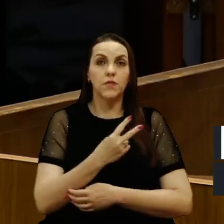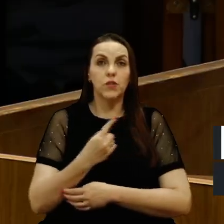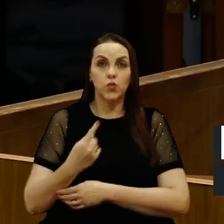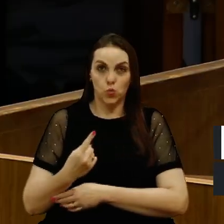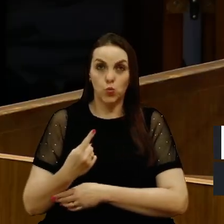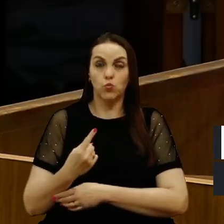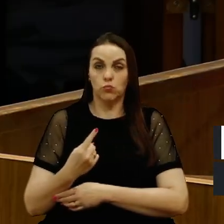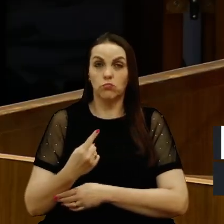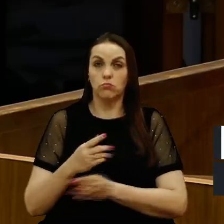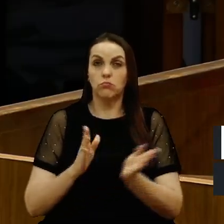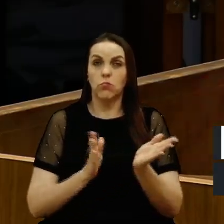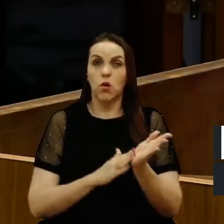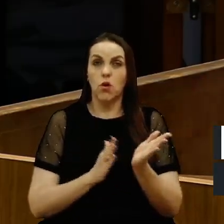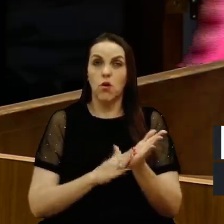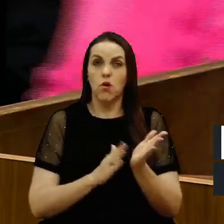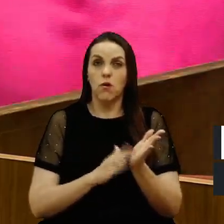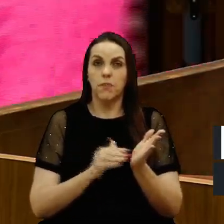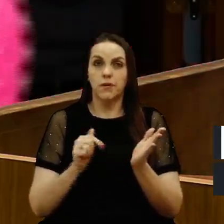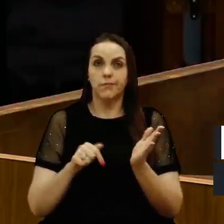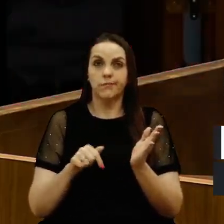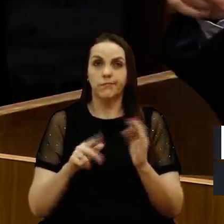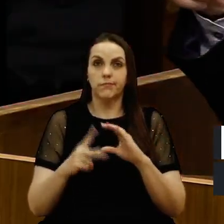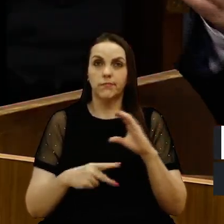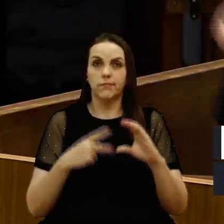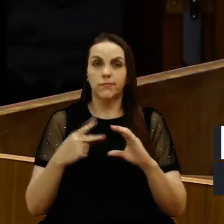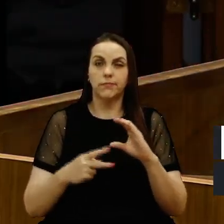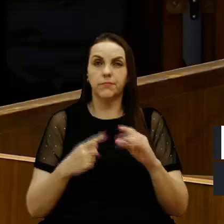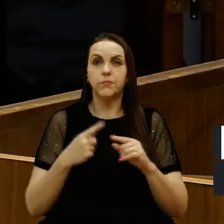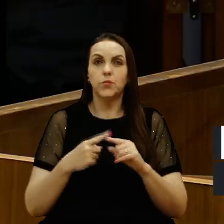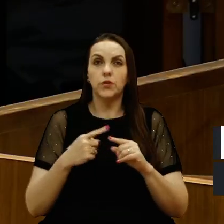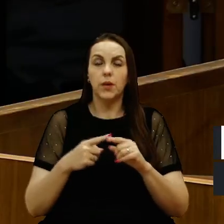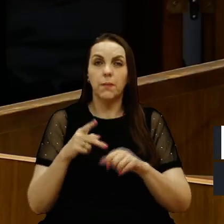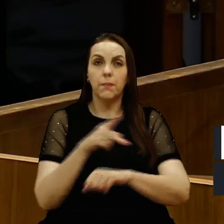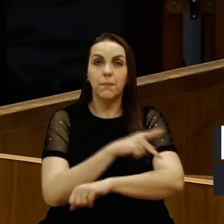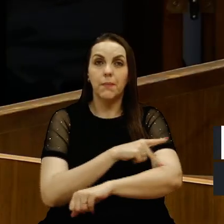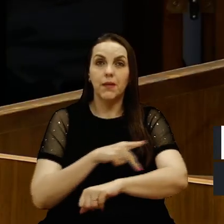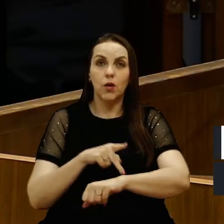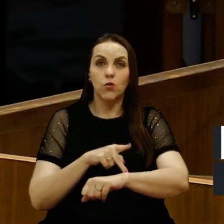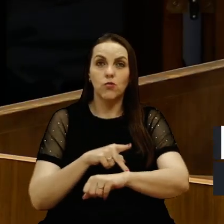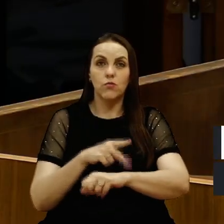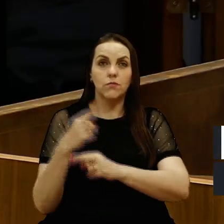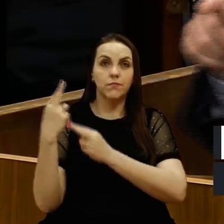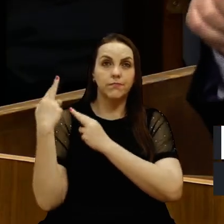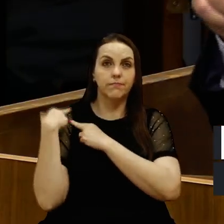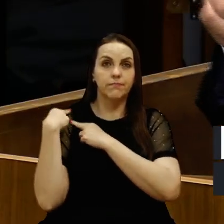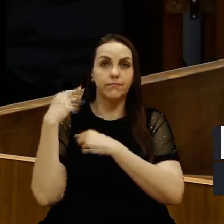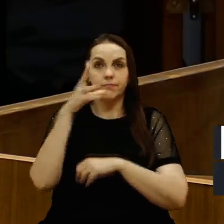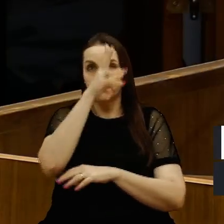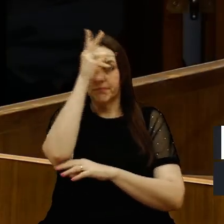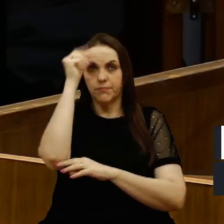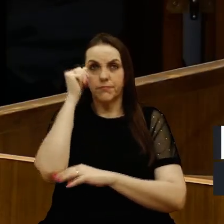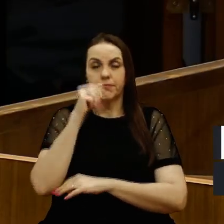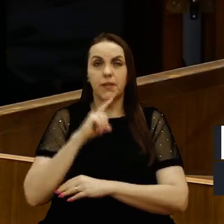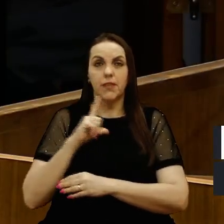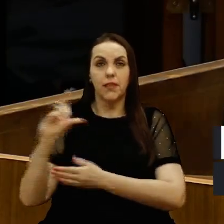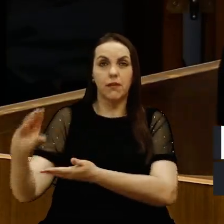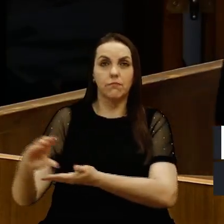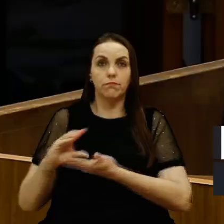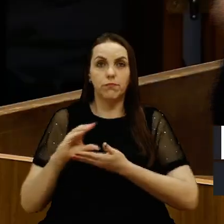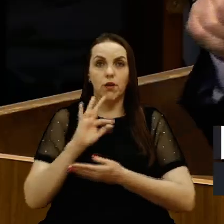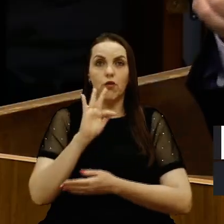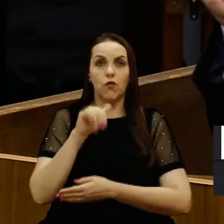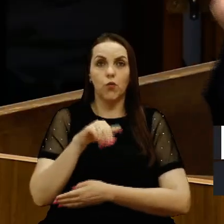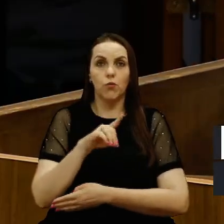estamos cobrando nessa casa. Por quê? Porque o pedagógico é do município, porque tem retorno do Fundeb, porque